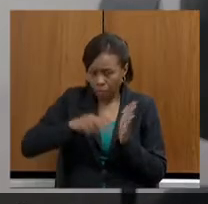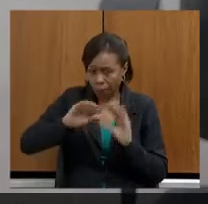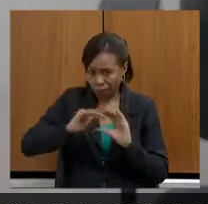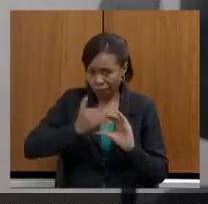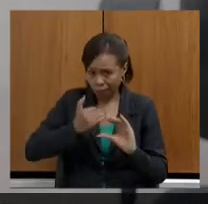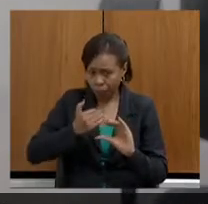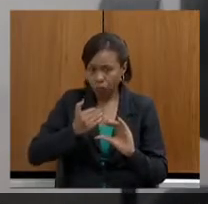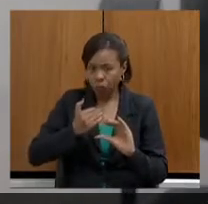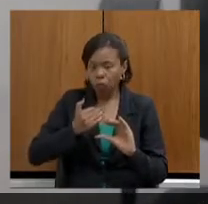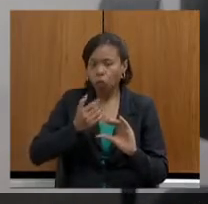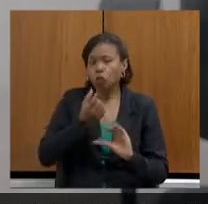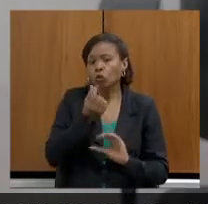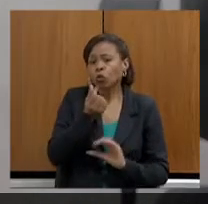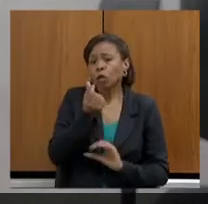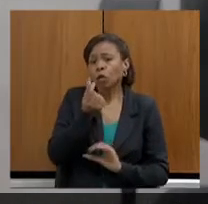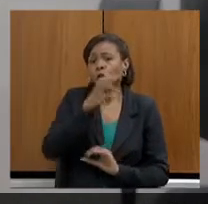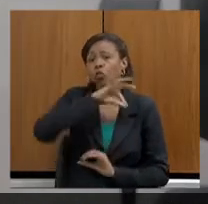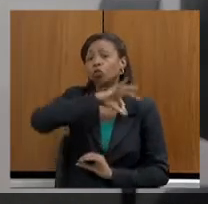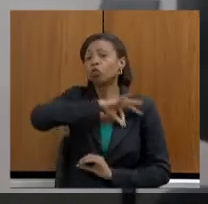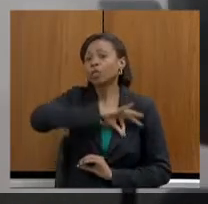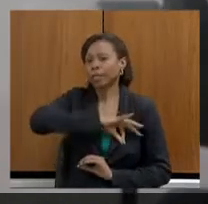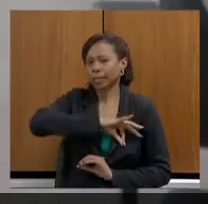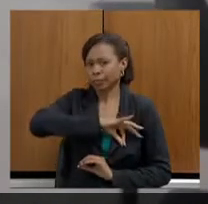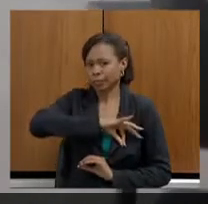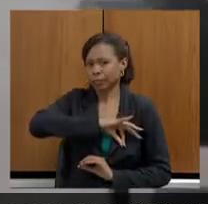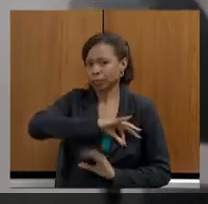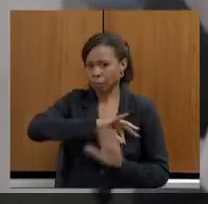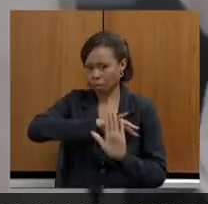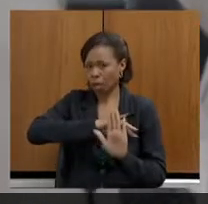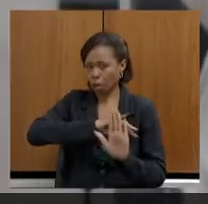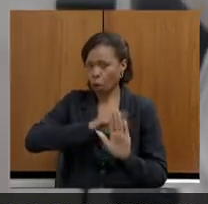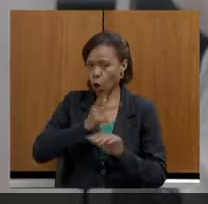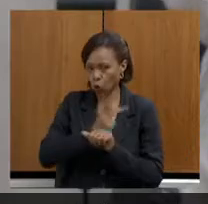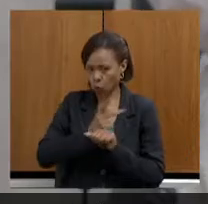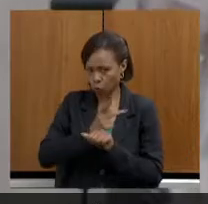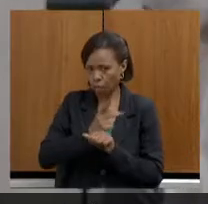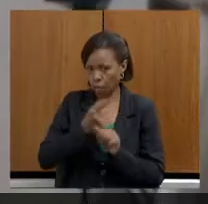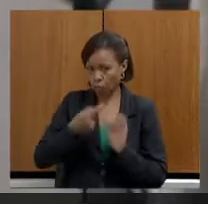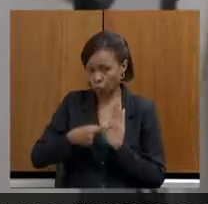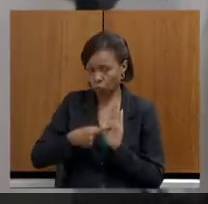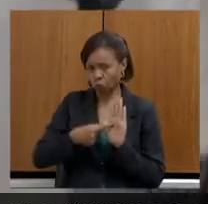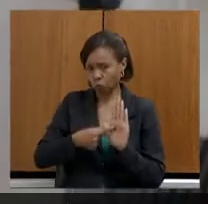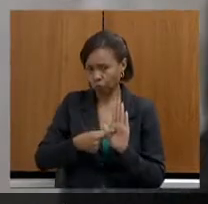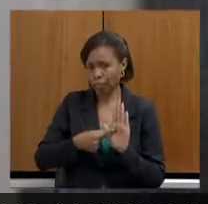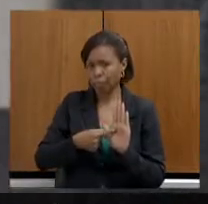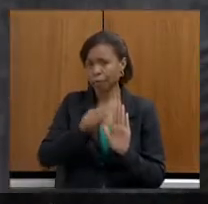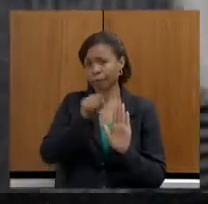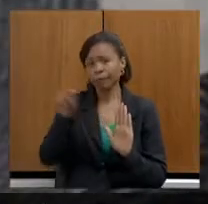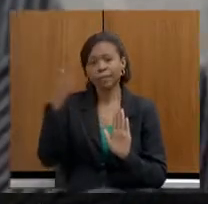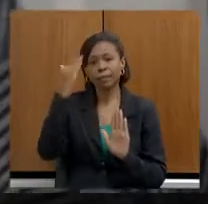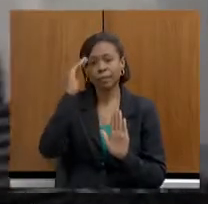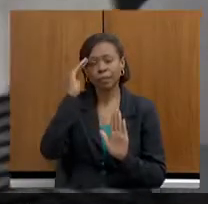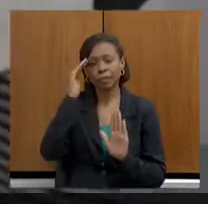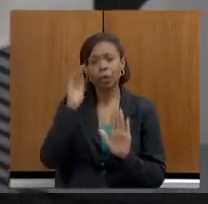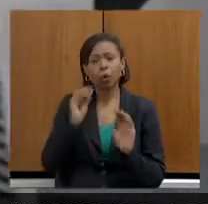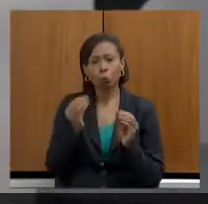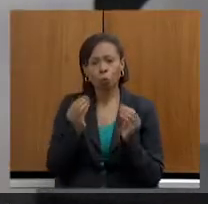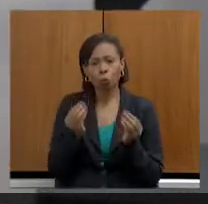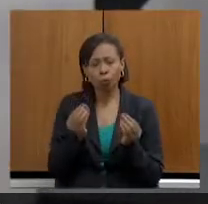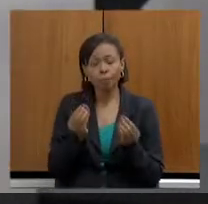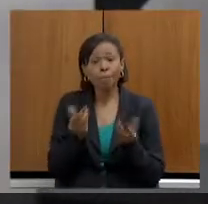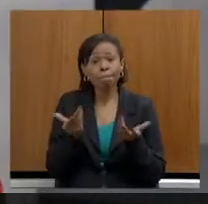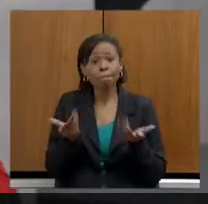os valores dos salários eu tenho vou achar aqui para as pessoas compreenderem como que aliás